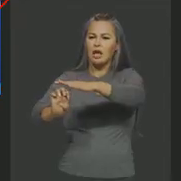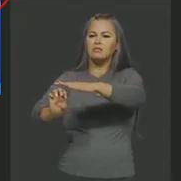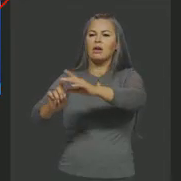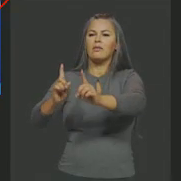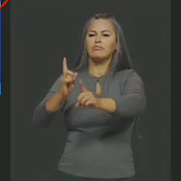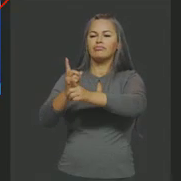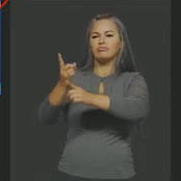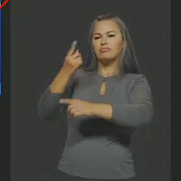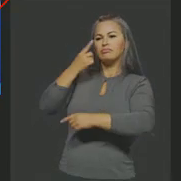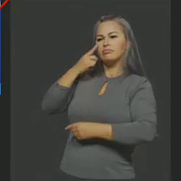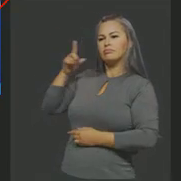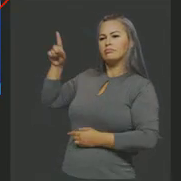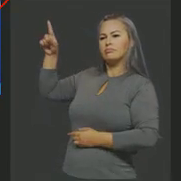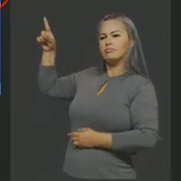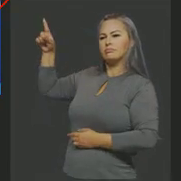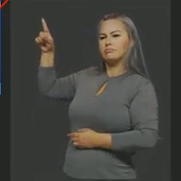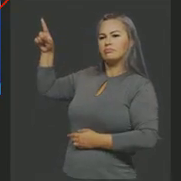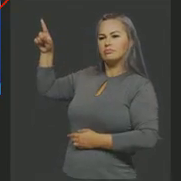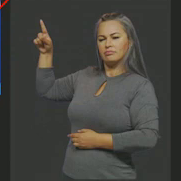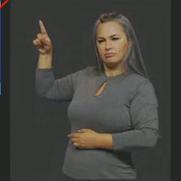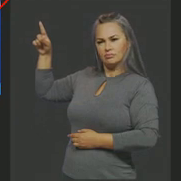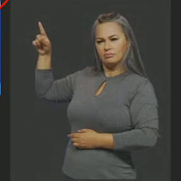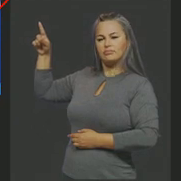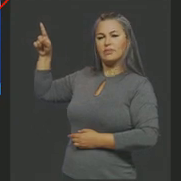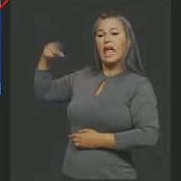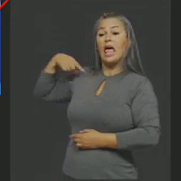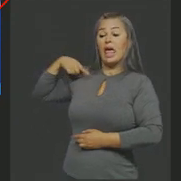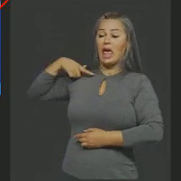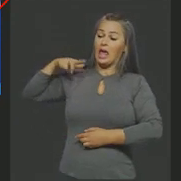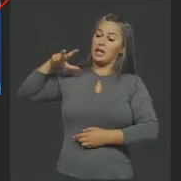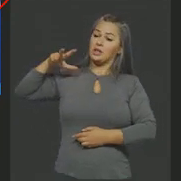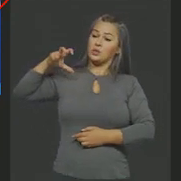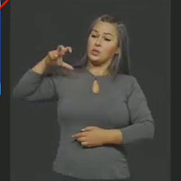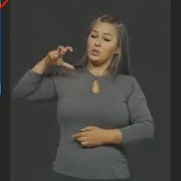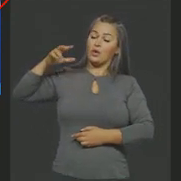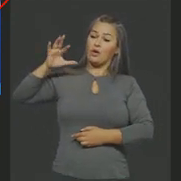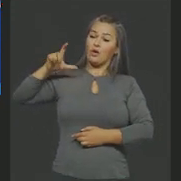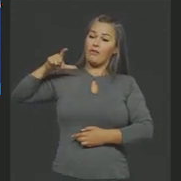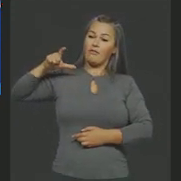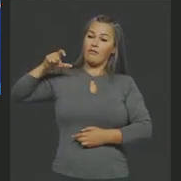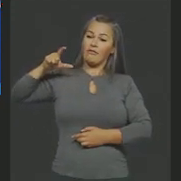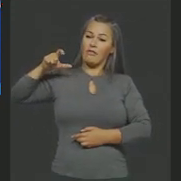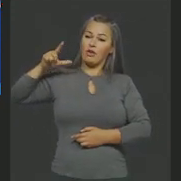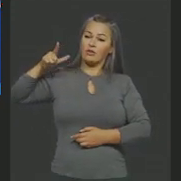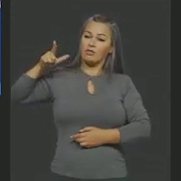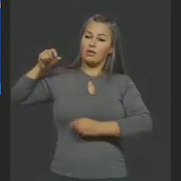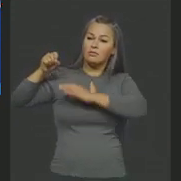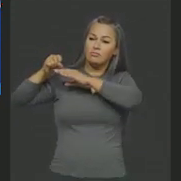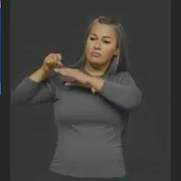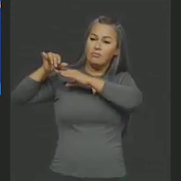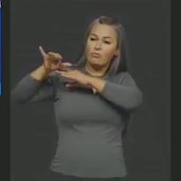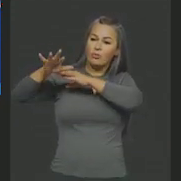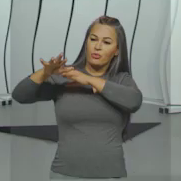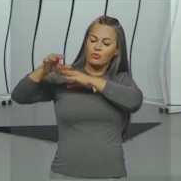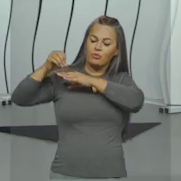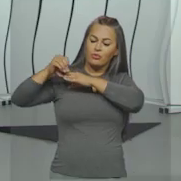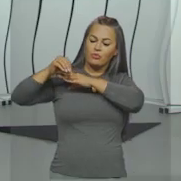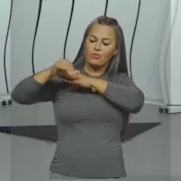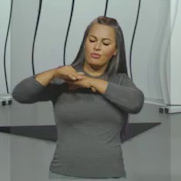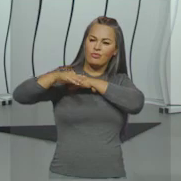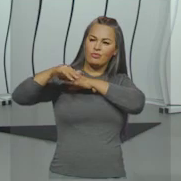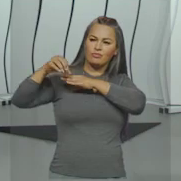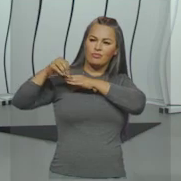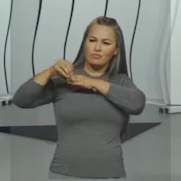outras regiões. Então, os satélites eles vão funcionar captando informações e enviando essas informações